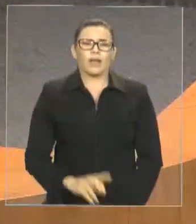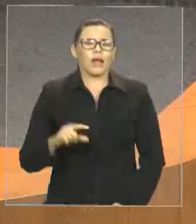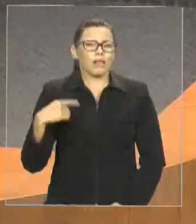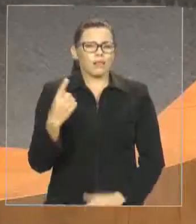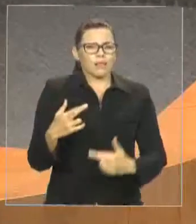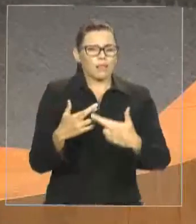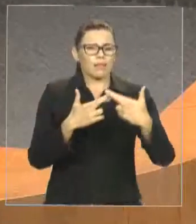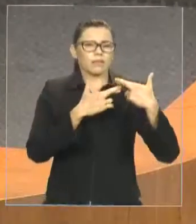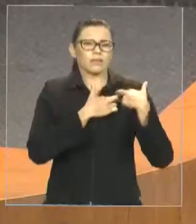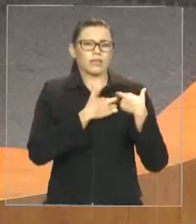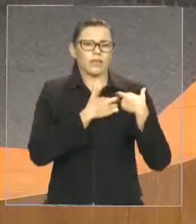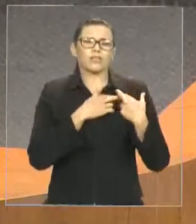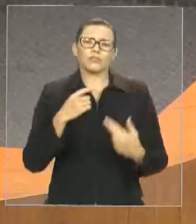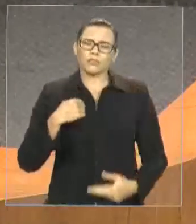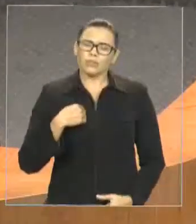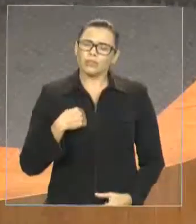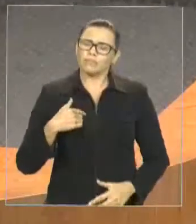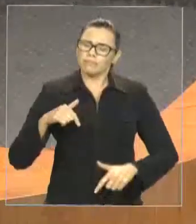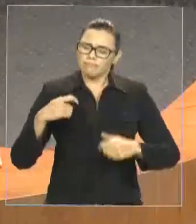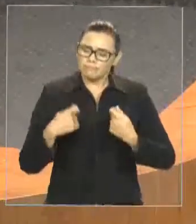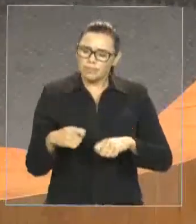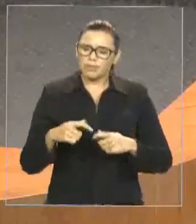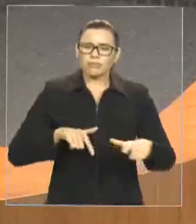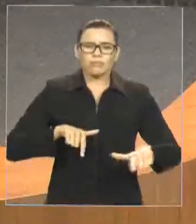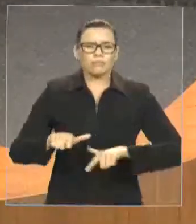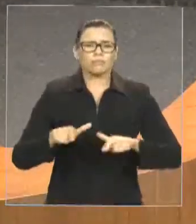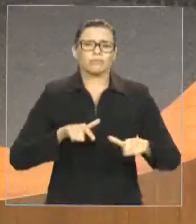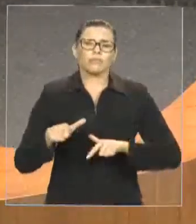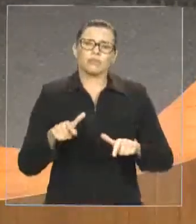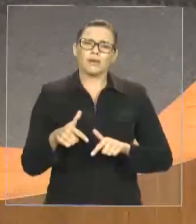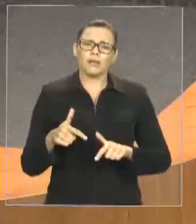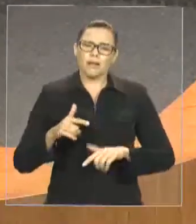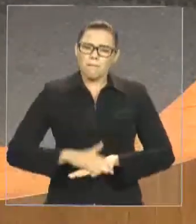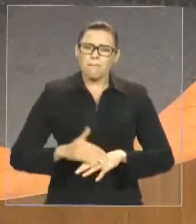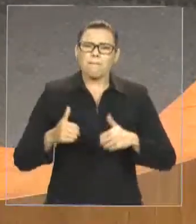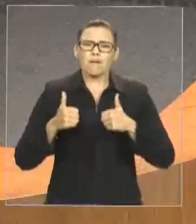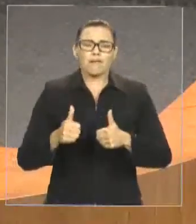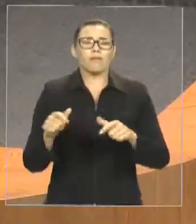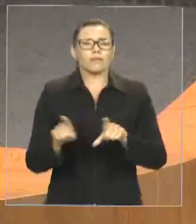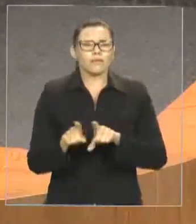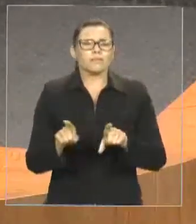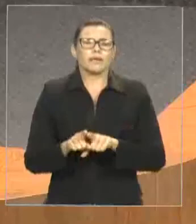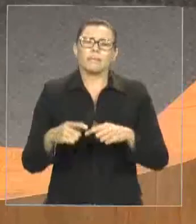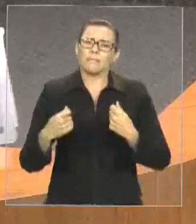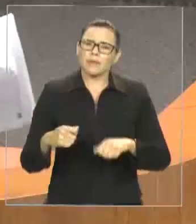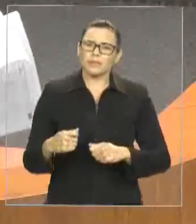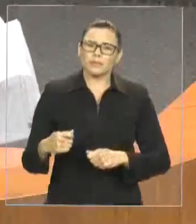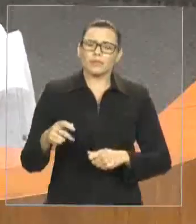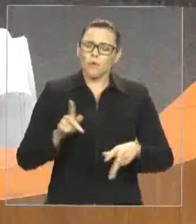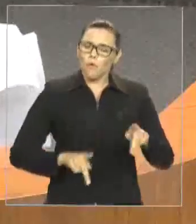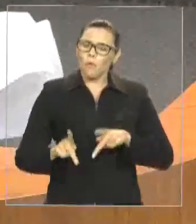da melhor maneira possível e com a participação popular. Senhor presidente, eram essas minhas palavras. Muito obrigado.